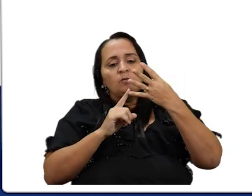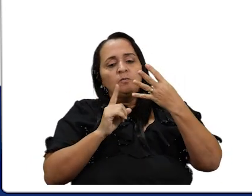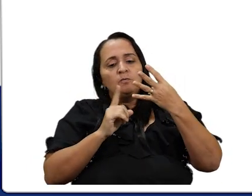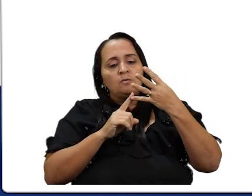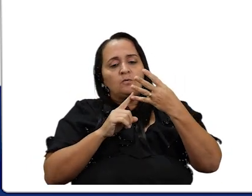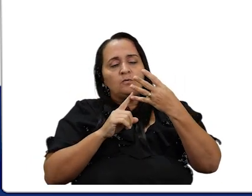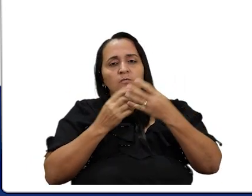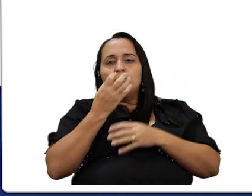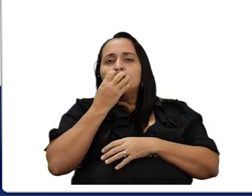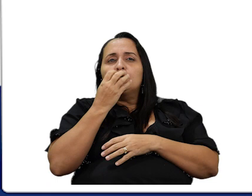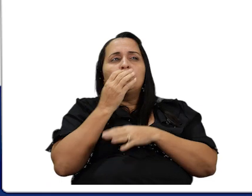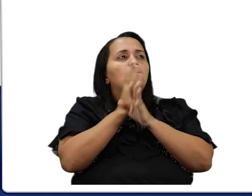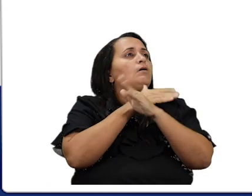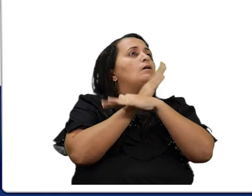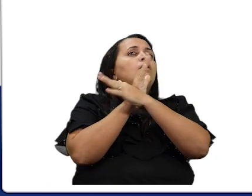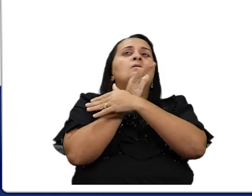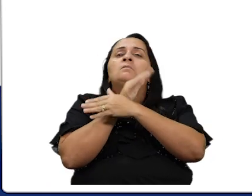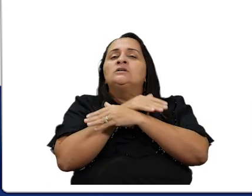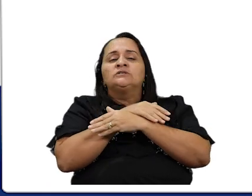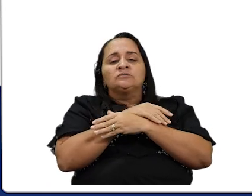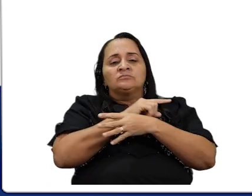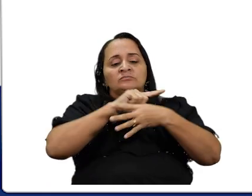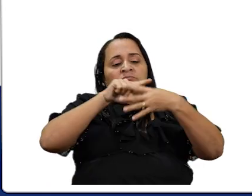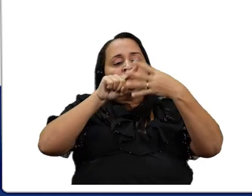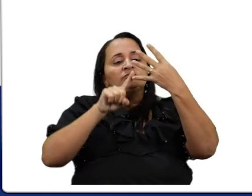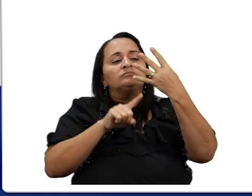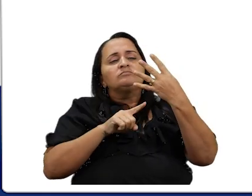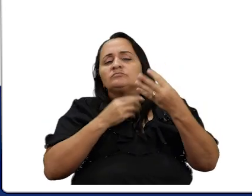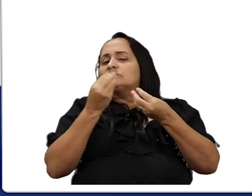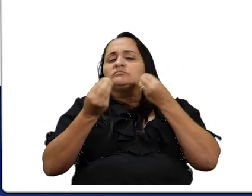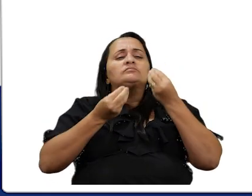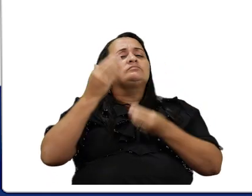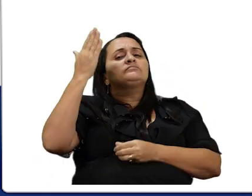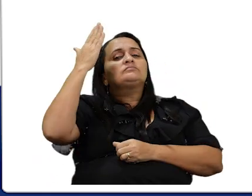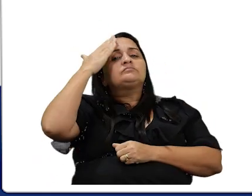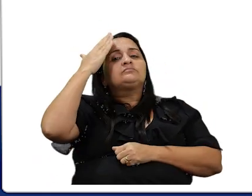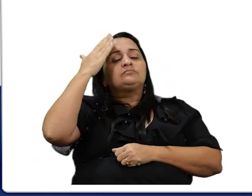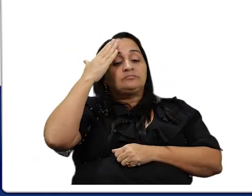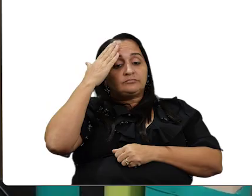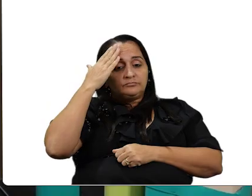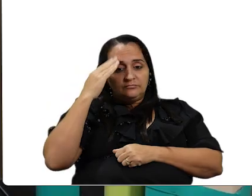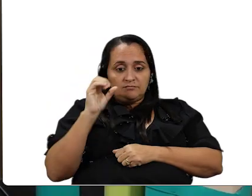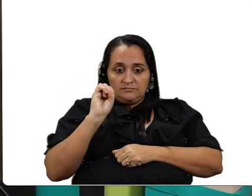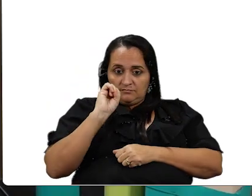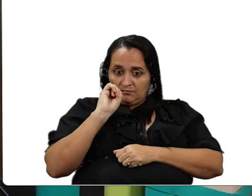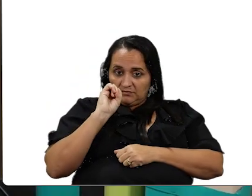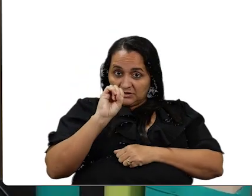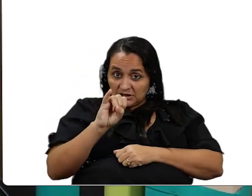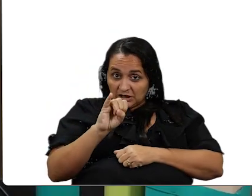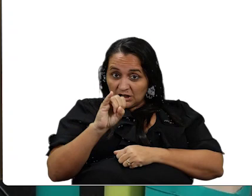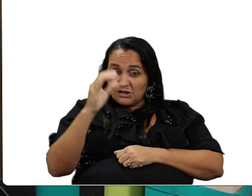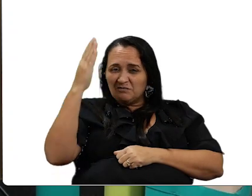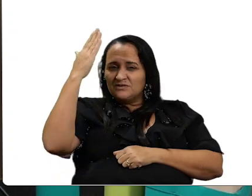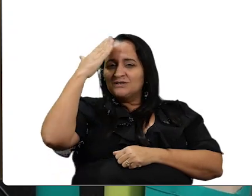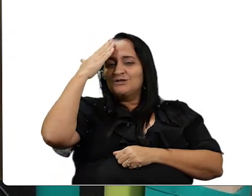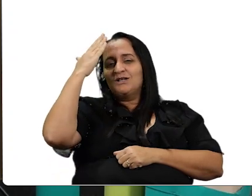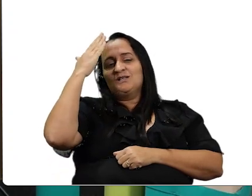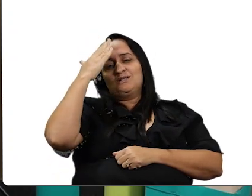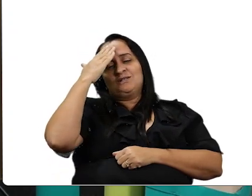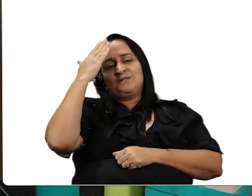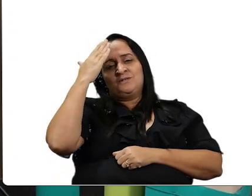caça perdido? Bem, como é que a gente sabe? Se você já sabe, a chave da